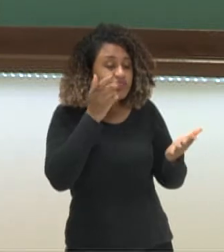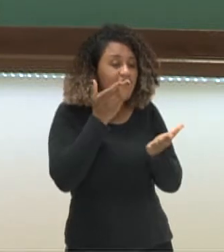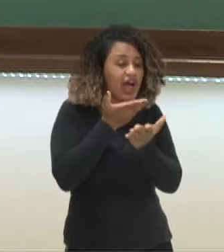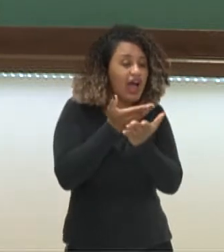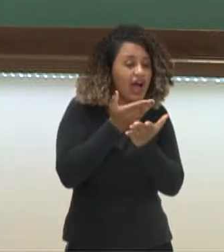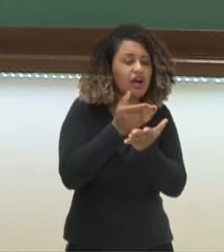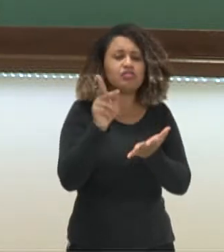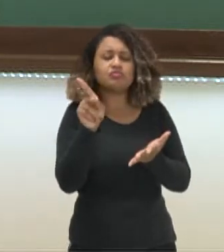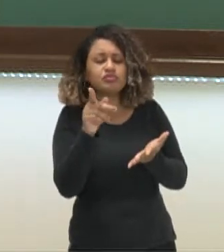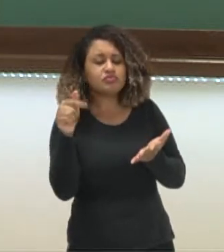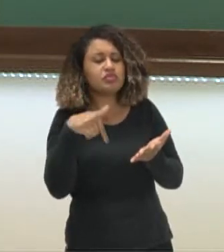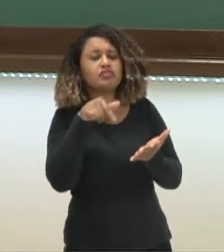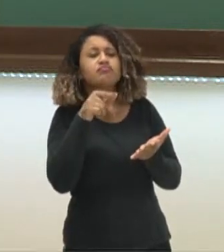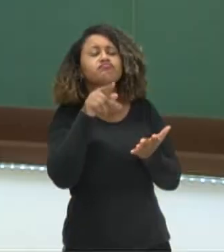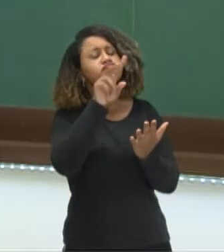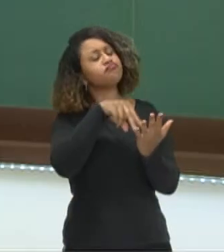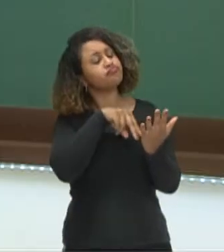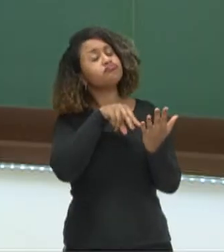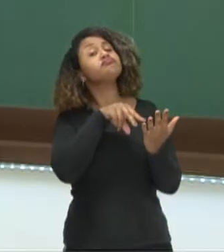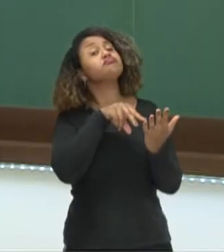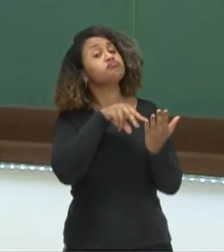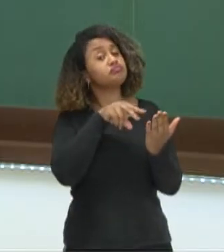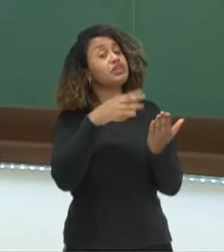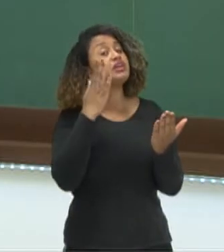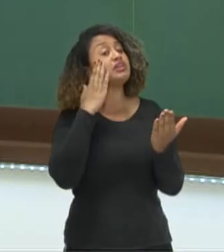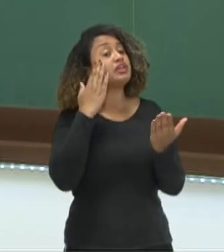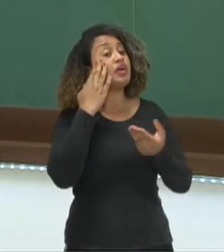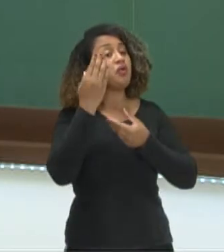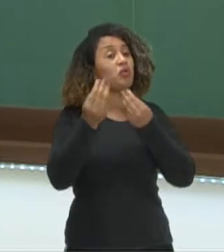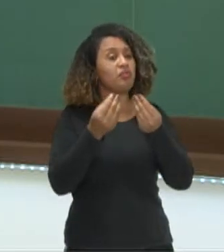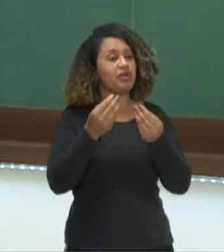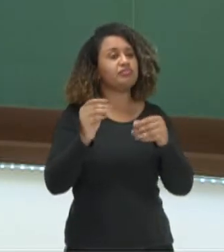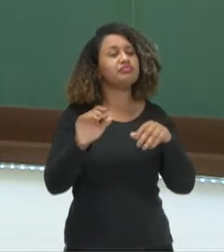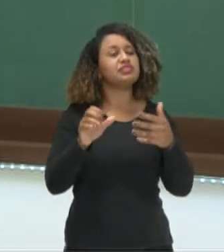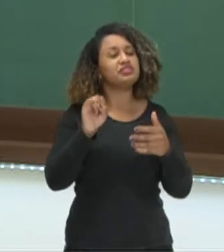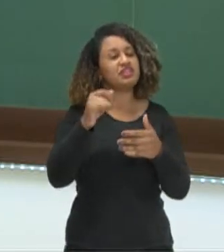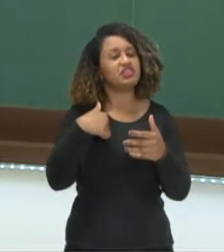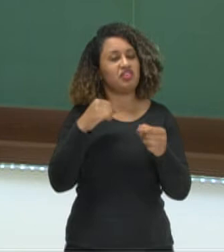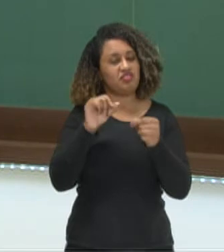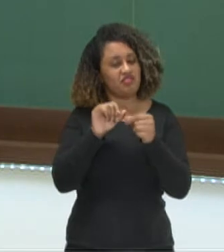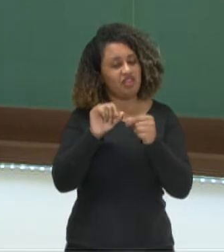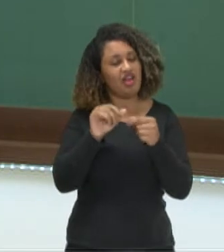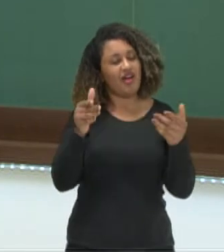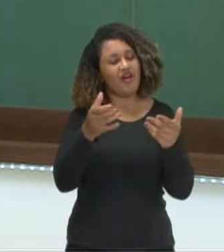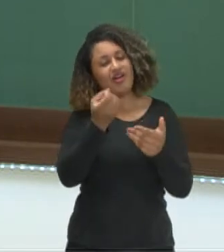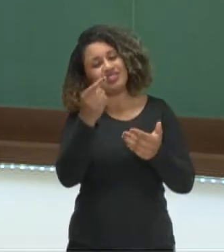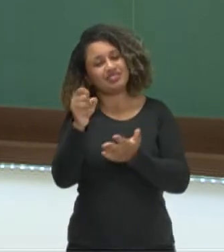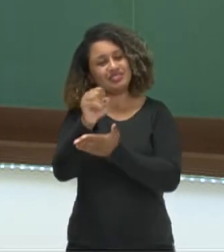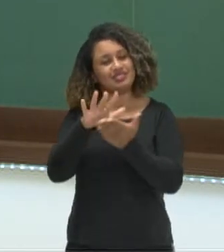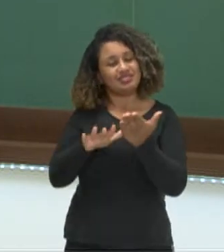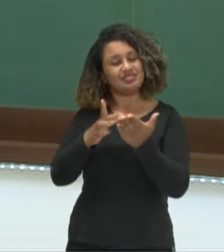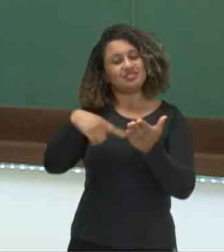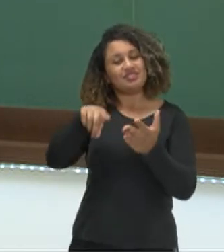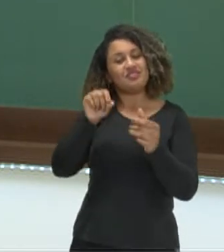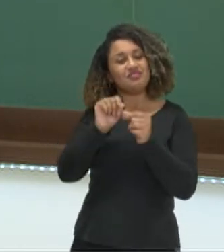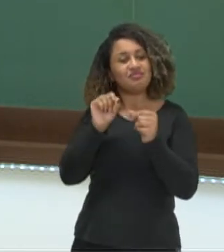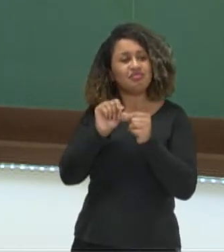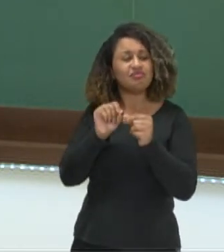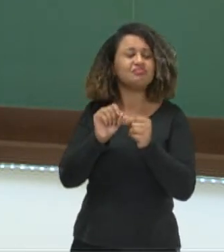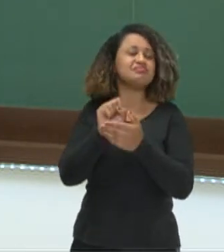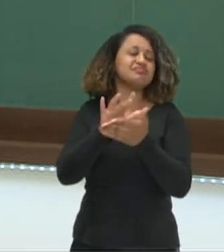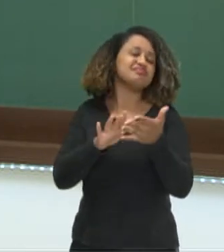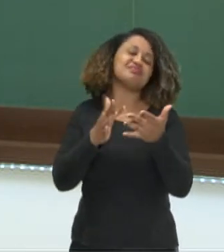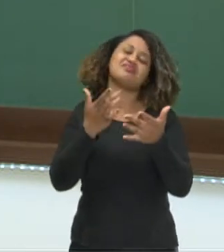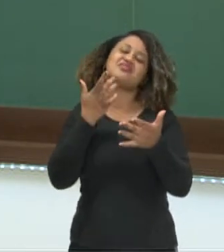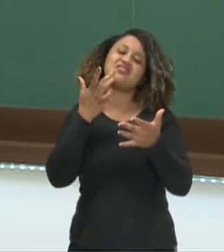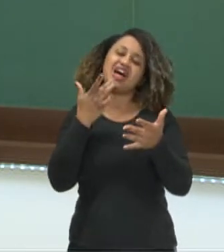seu professor. Então, vamos lá? Se você pegou essa parte, mais um exercício e um exercício bem